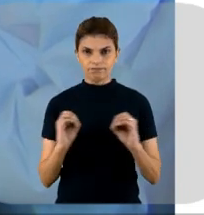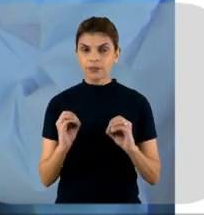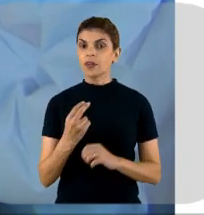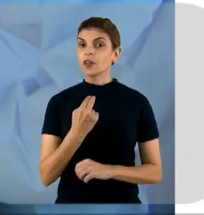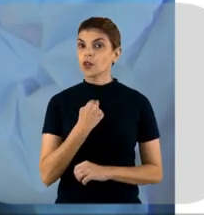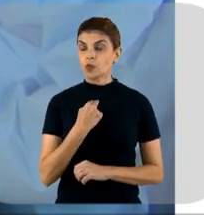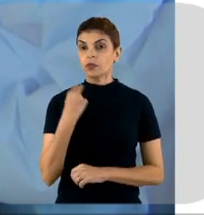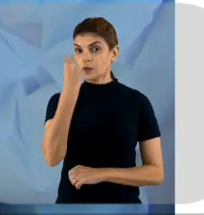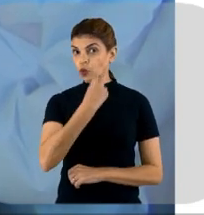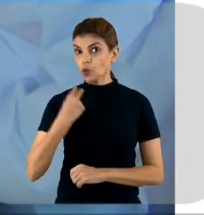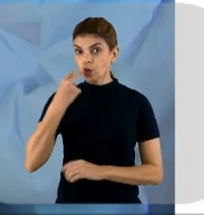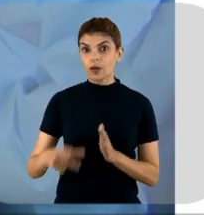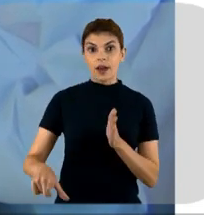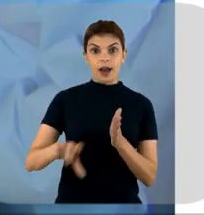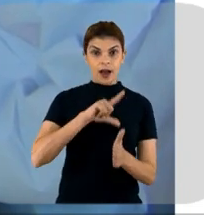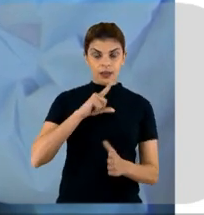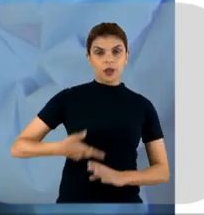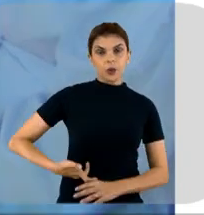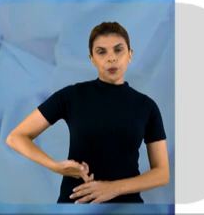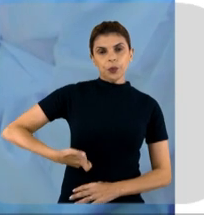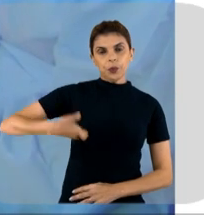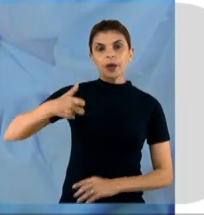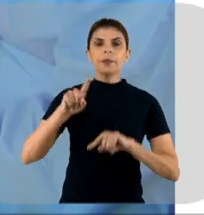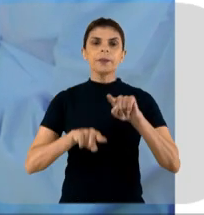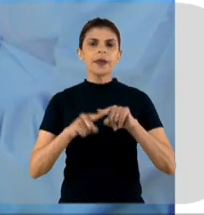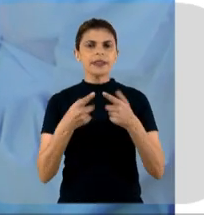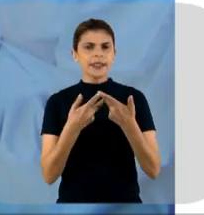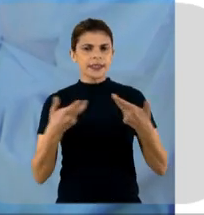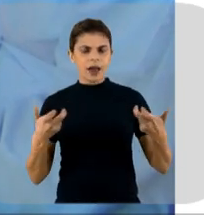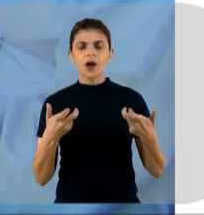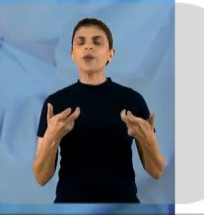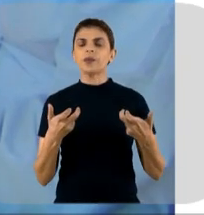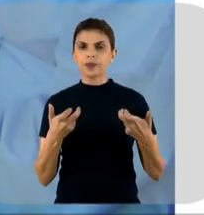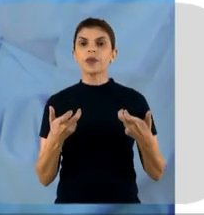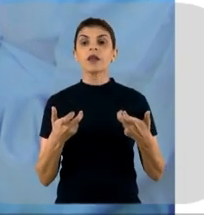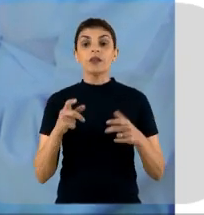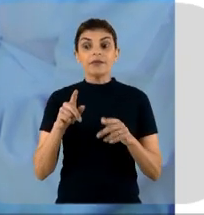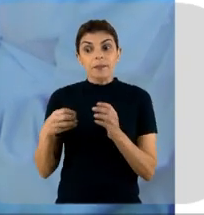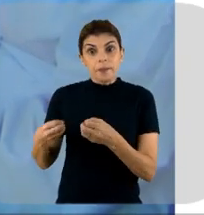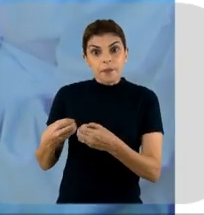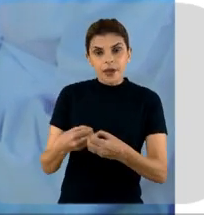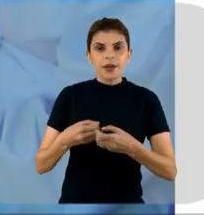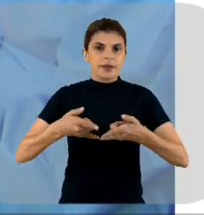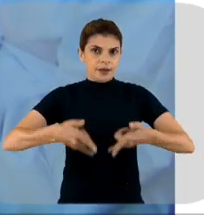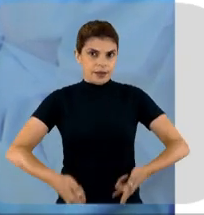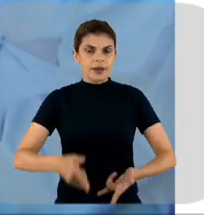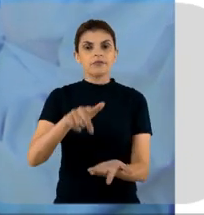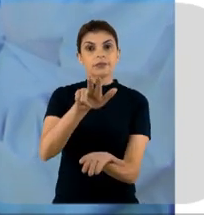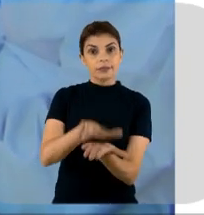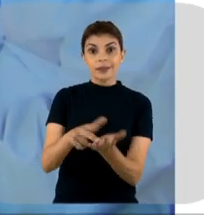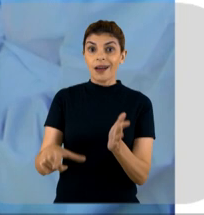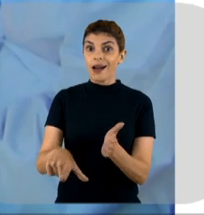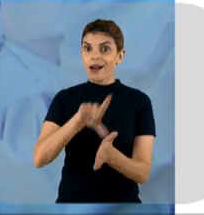do procedimento, aspirar o resíduo gástrico. Todo o material tem que estar disponível à beira do leito,